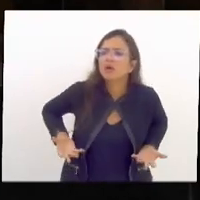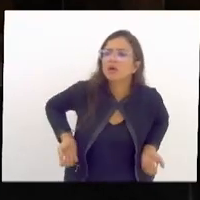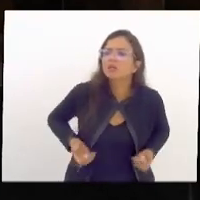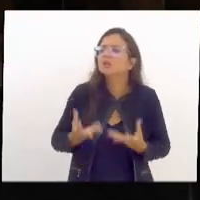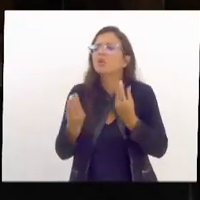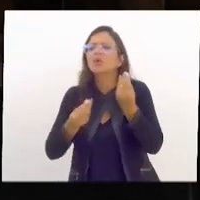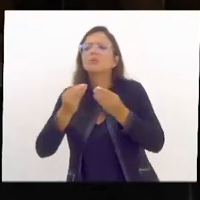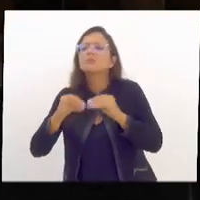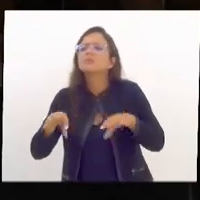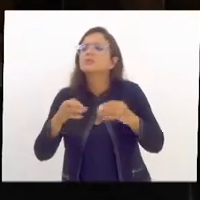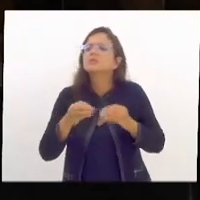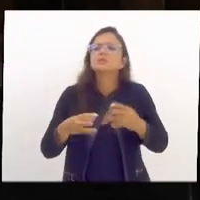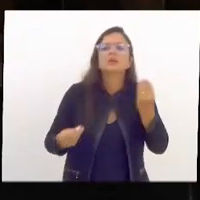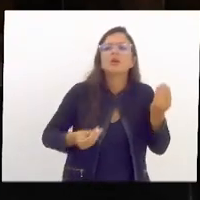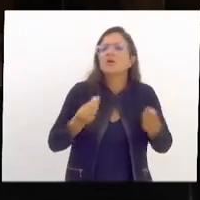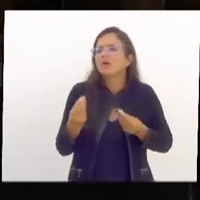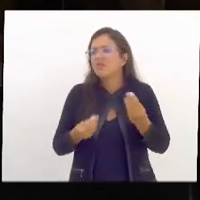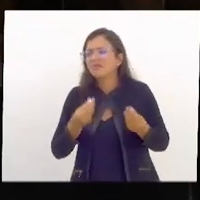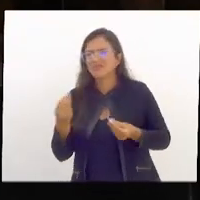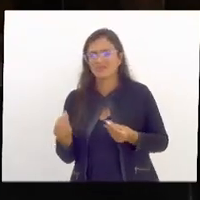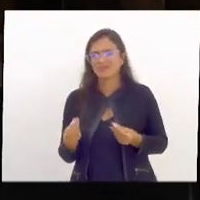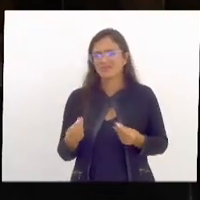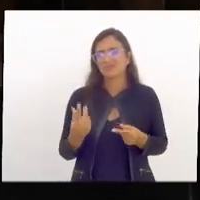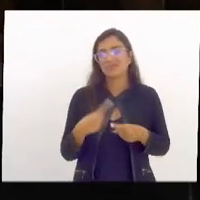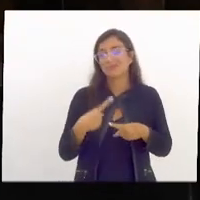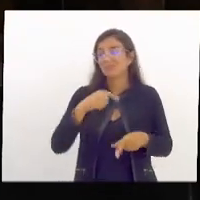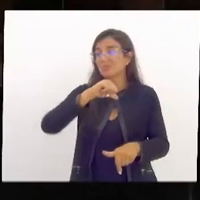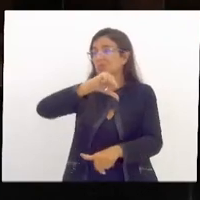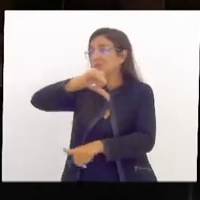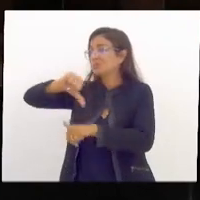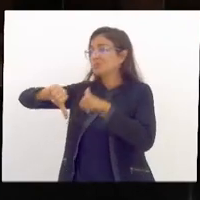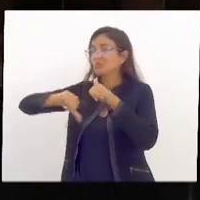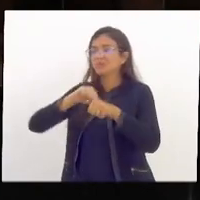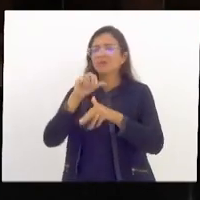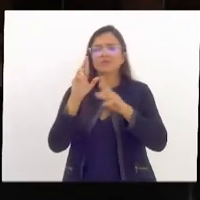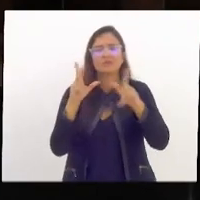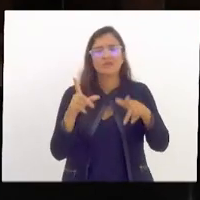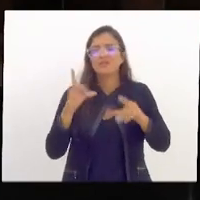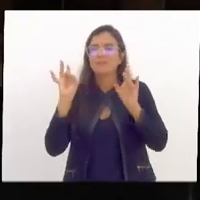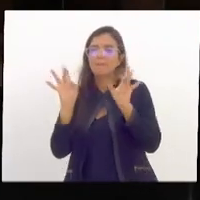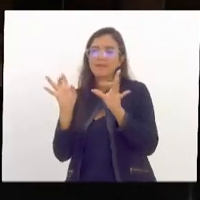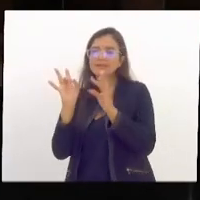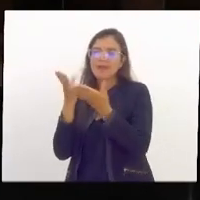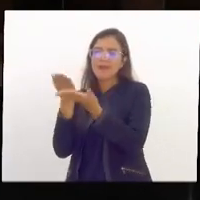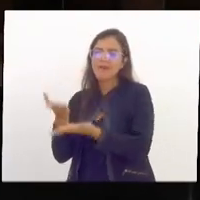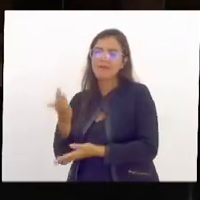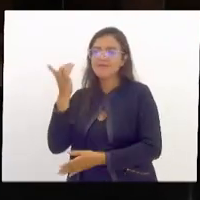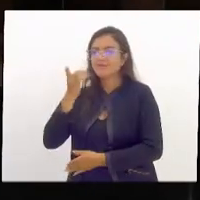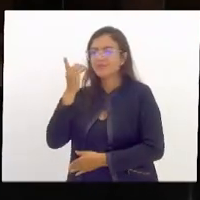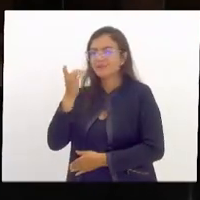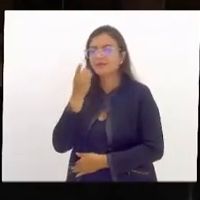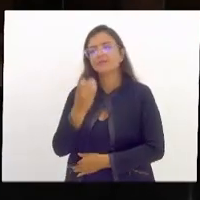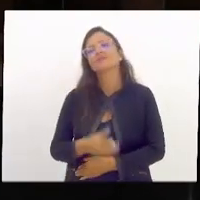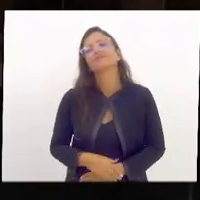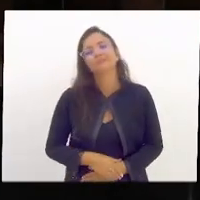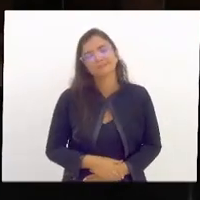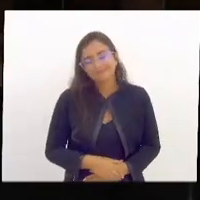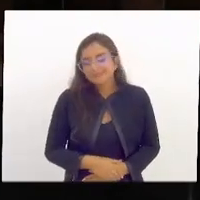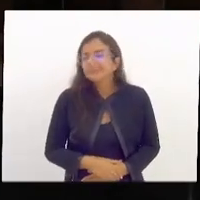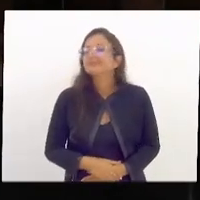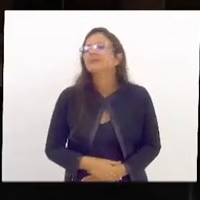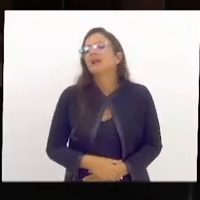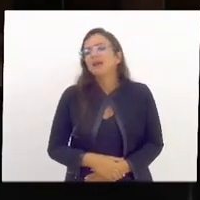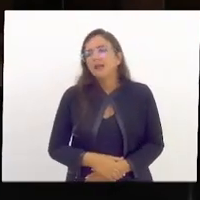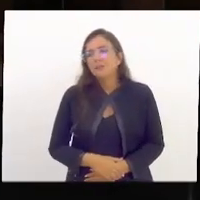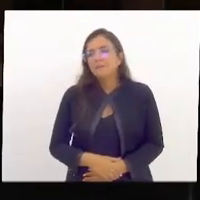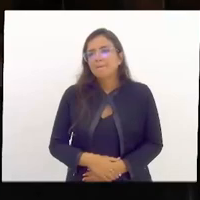reforma previdenciária, enfim, um regime de previdência especial para deputados e deputadas, institucionaliza